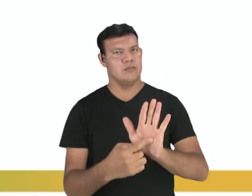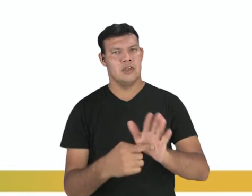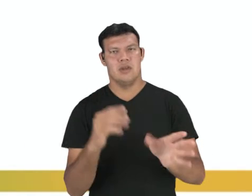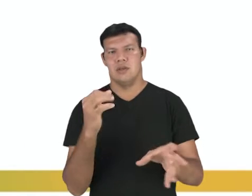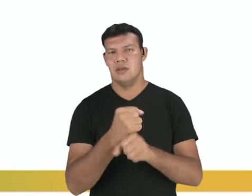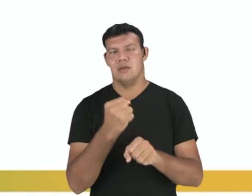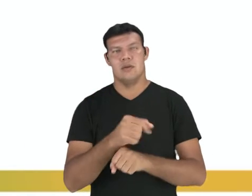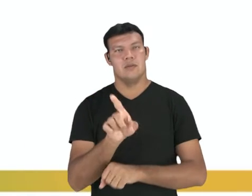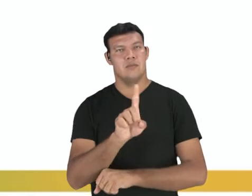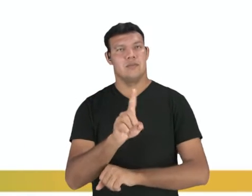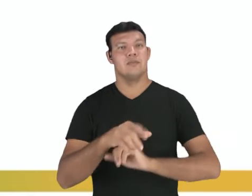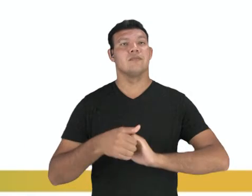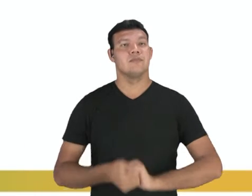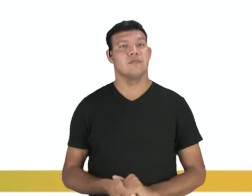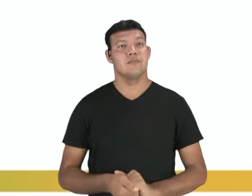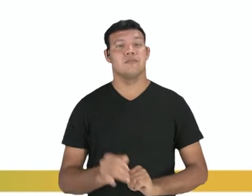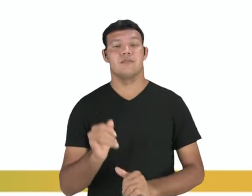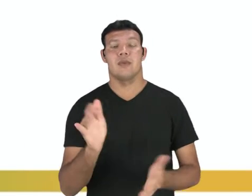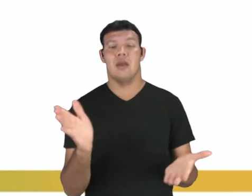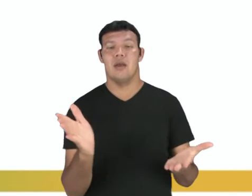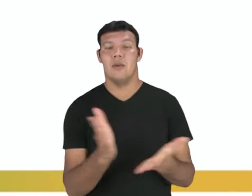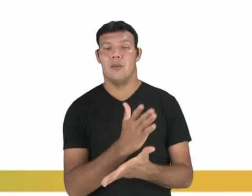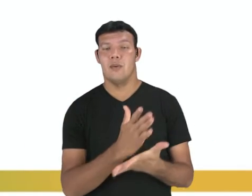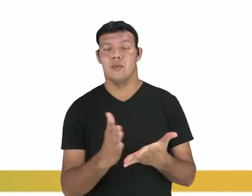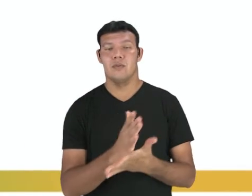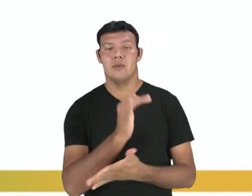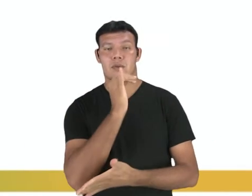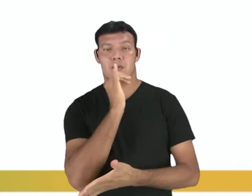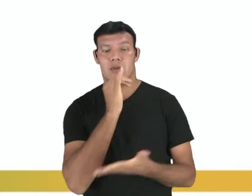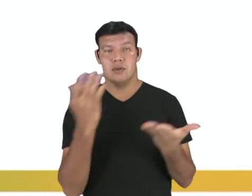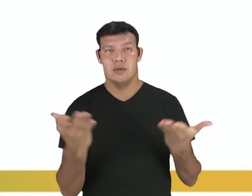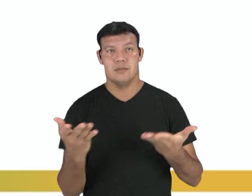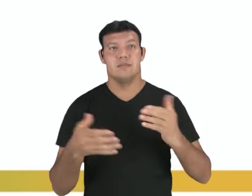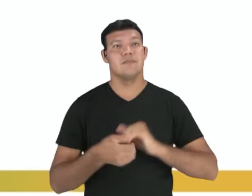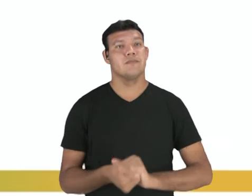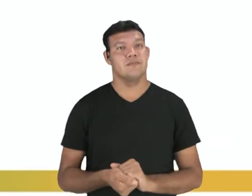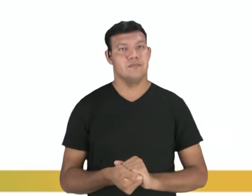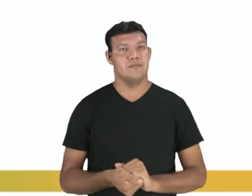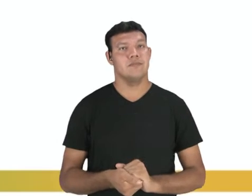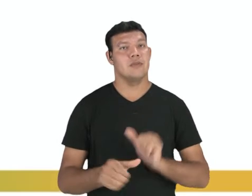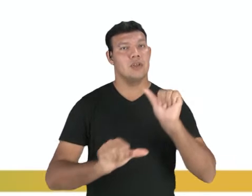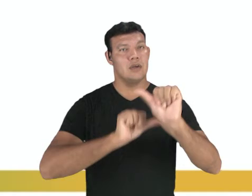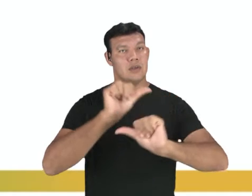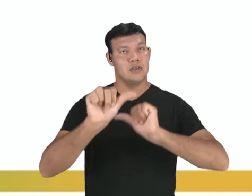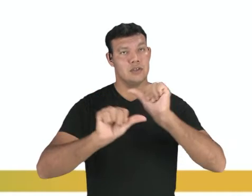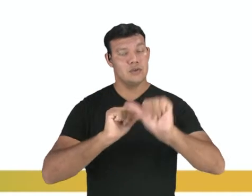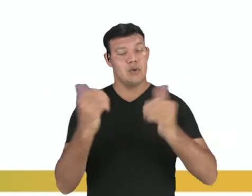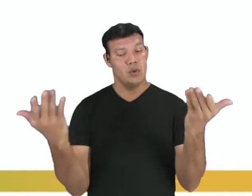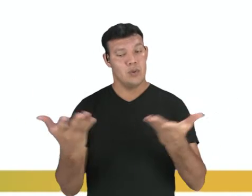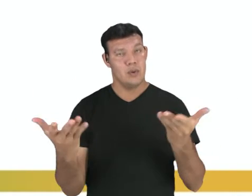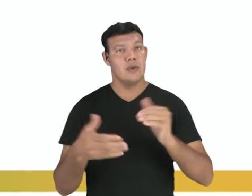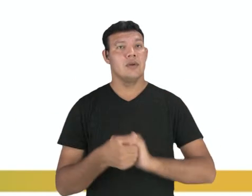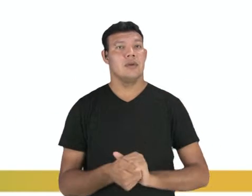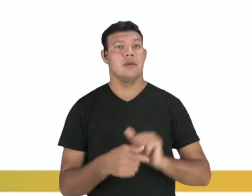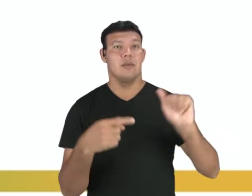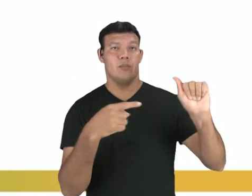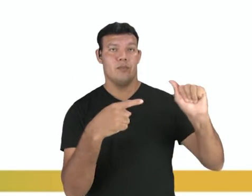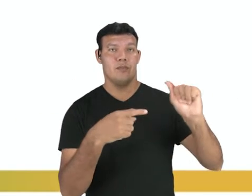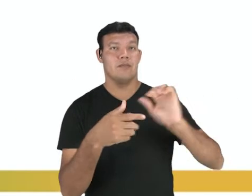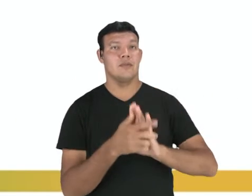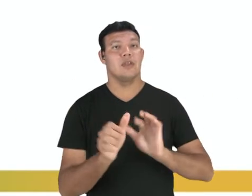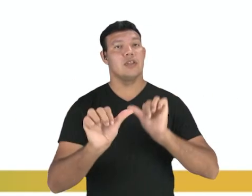cálculo então vejamos agora alguns exemplos faça o seguinte transformações transforme 100 graus